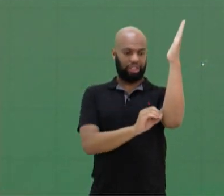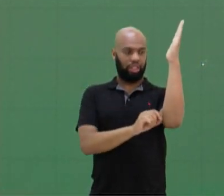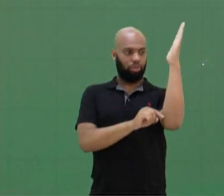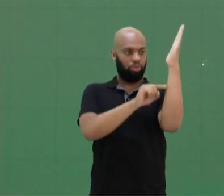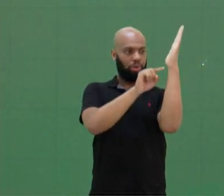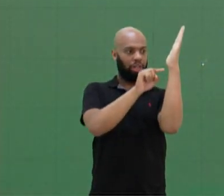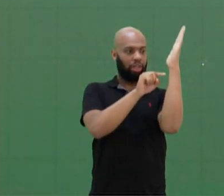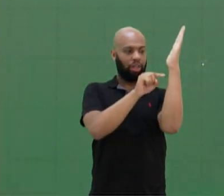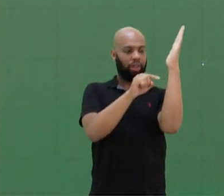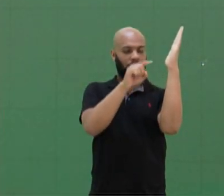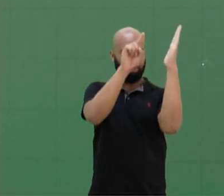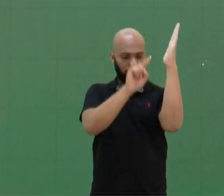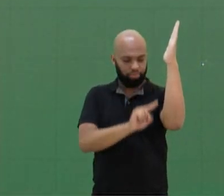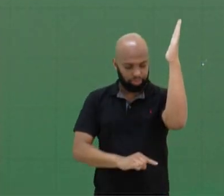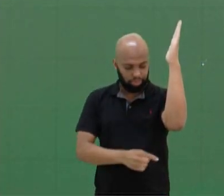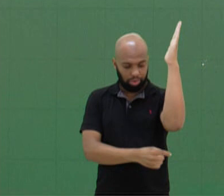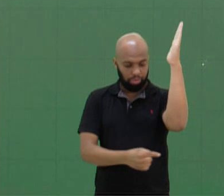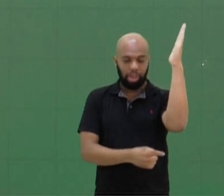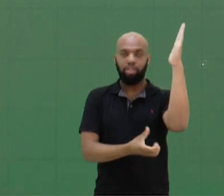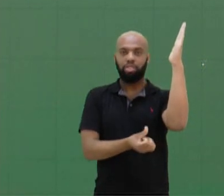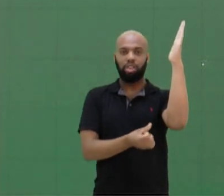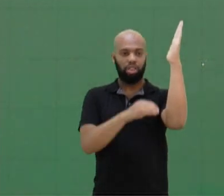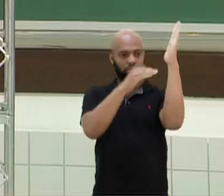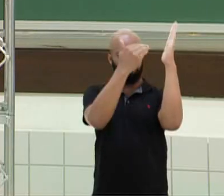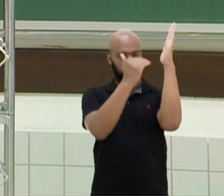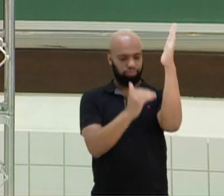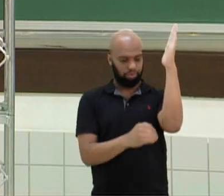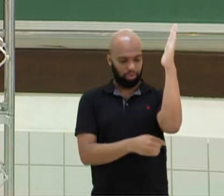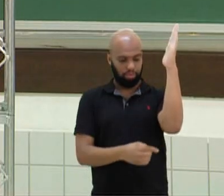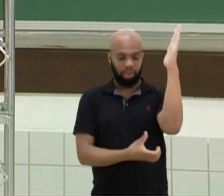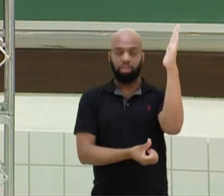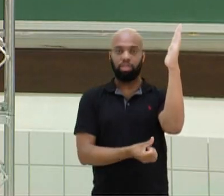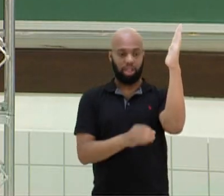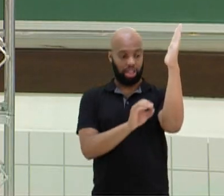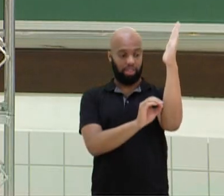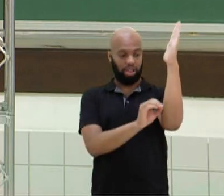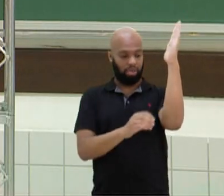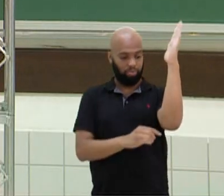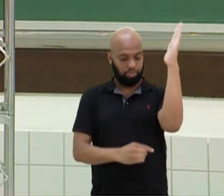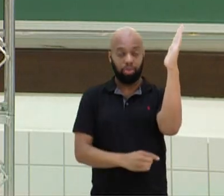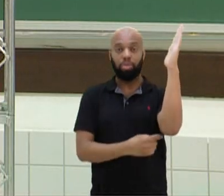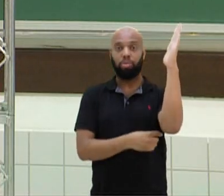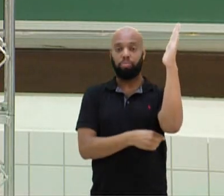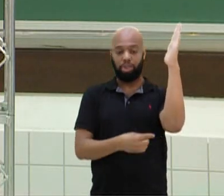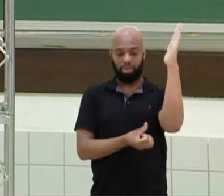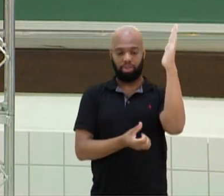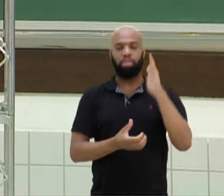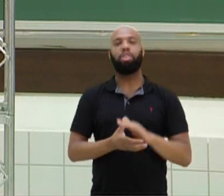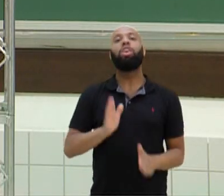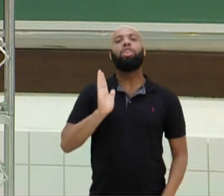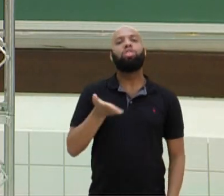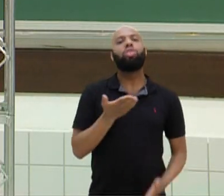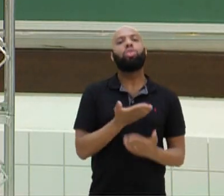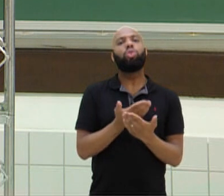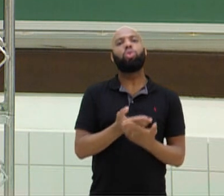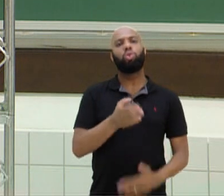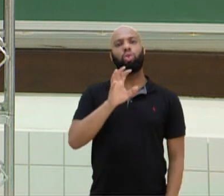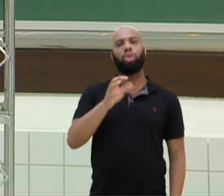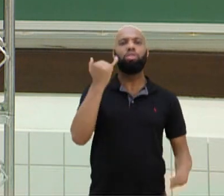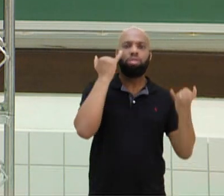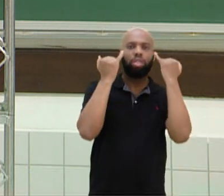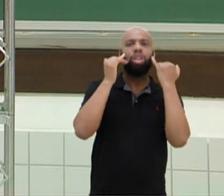valor C, termo independente. C é menos 6, então intercepta o eixo Y